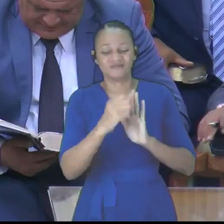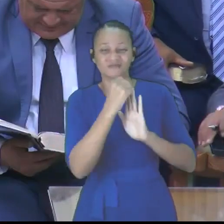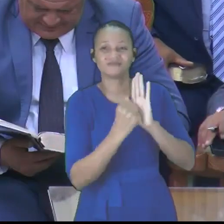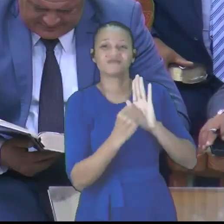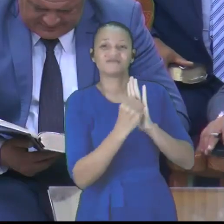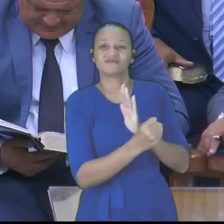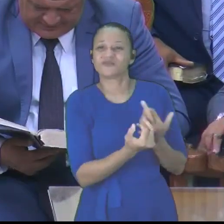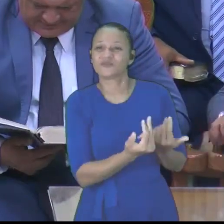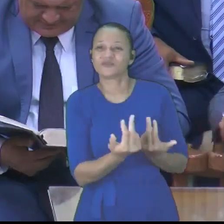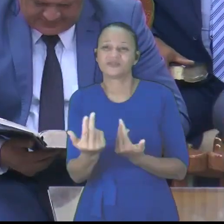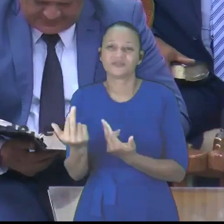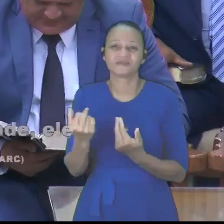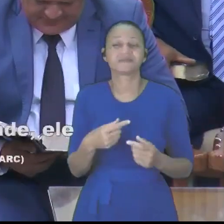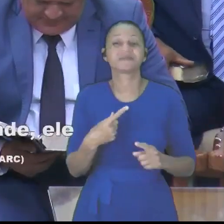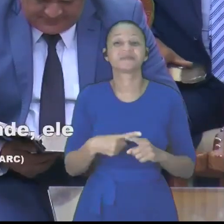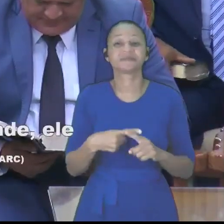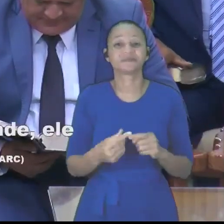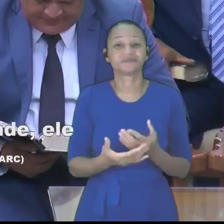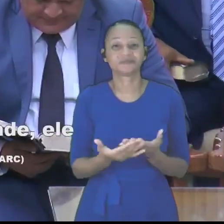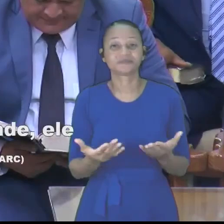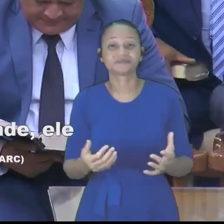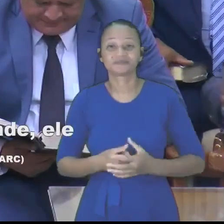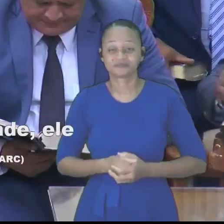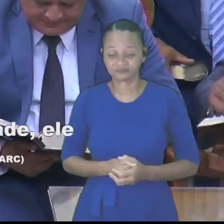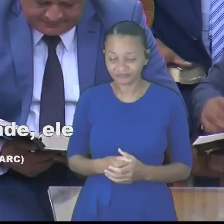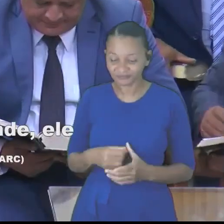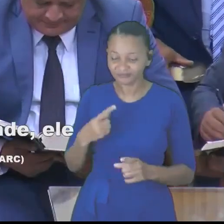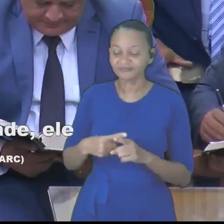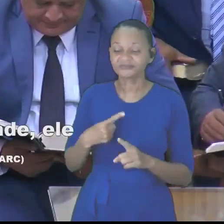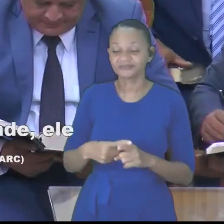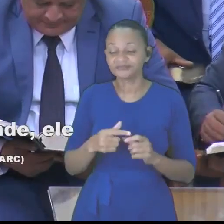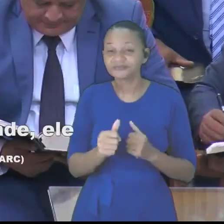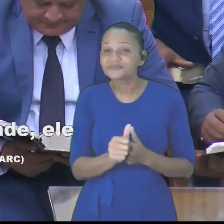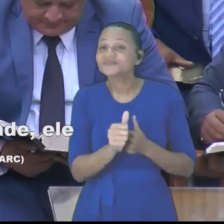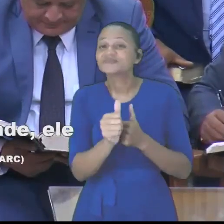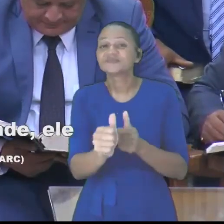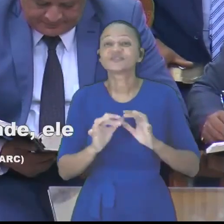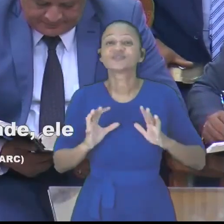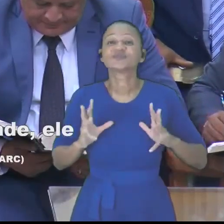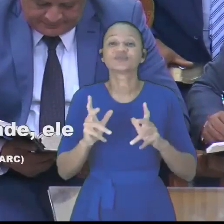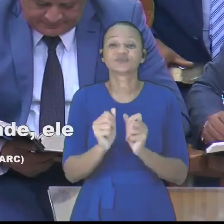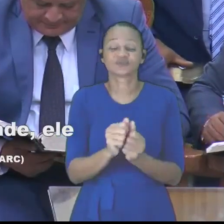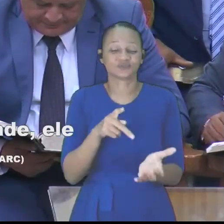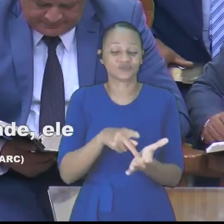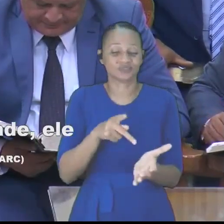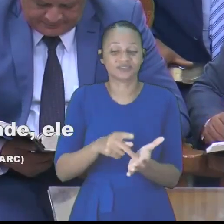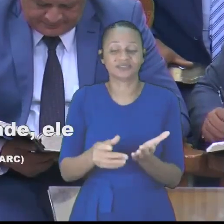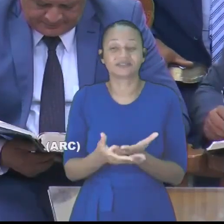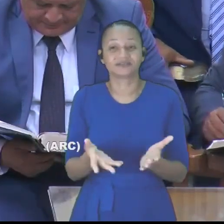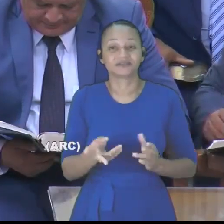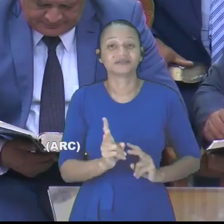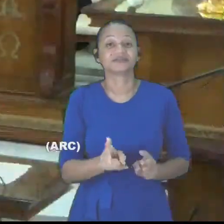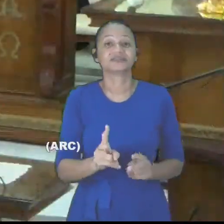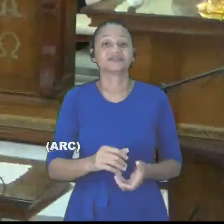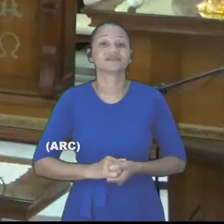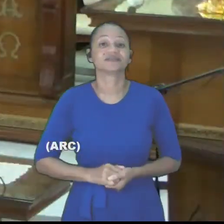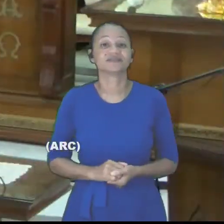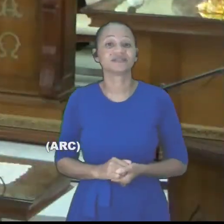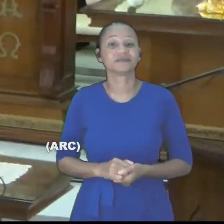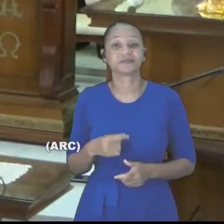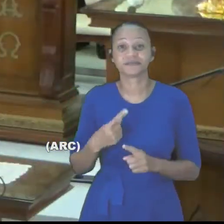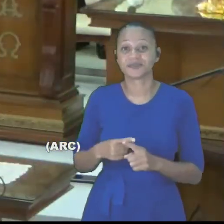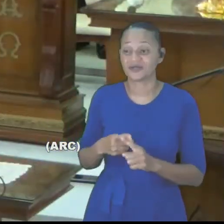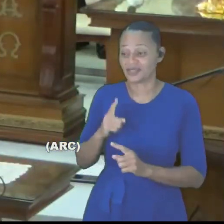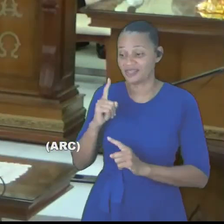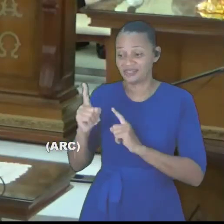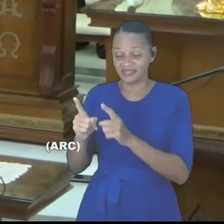no mesmo versículo. Por quê? Por quê? Para guiar em toda a verdade. Por quê? Por favor, agora prossiga. Ele vos